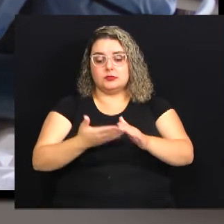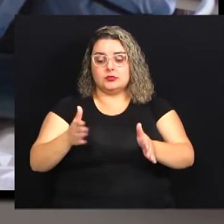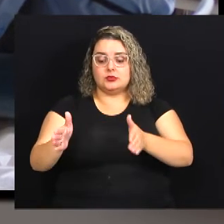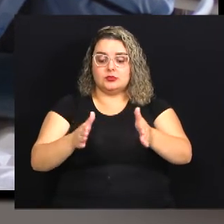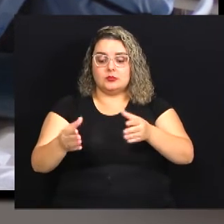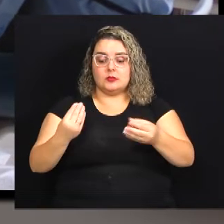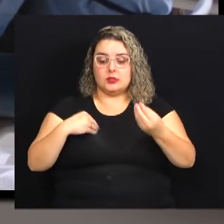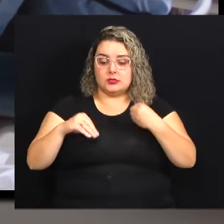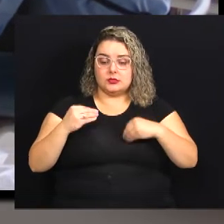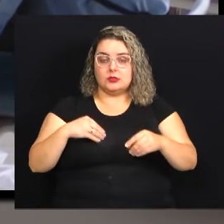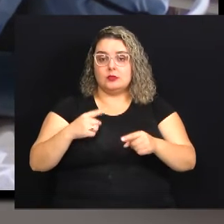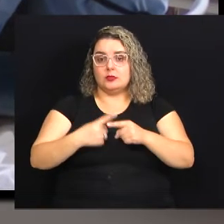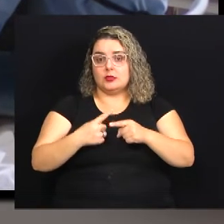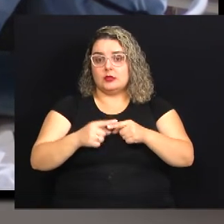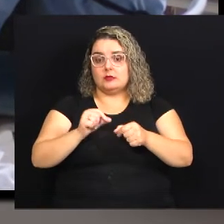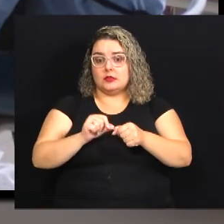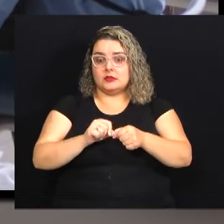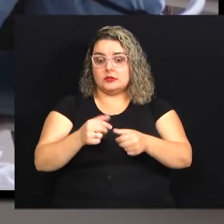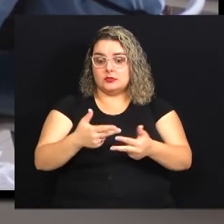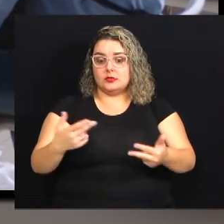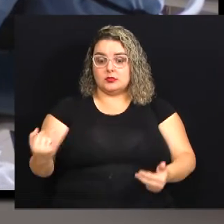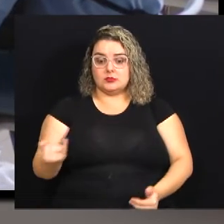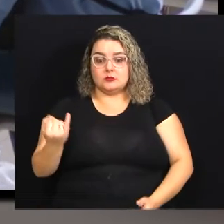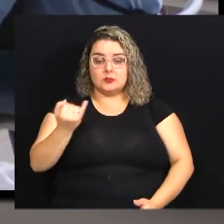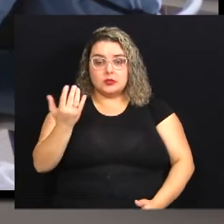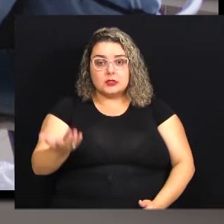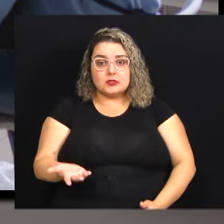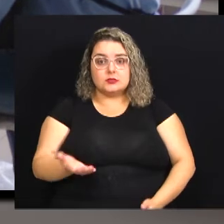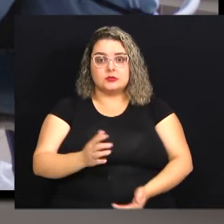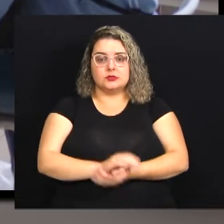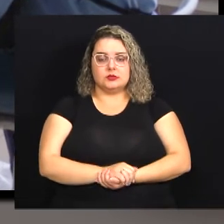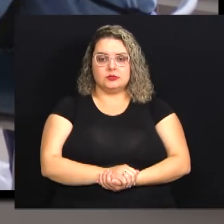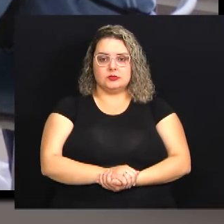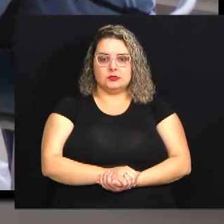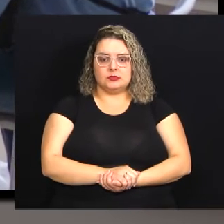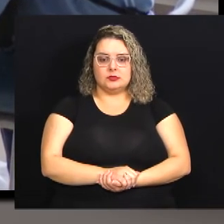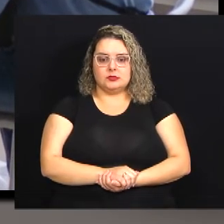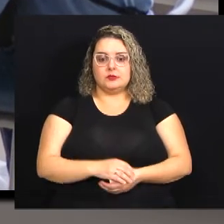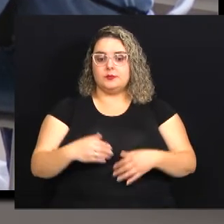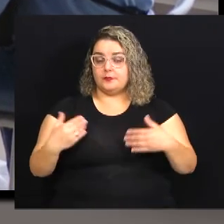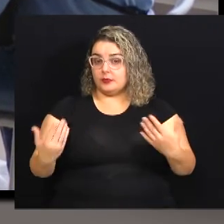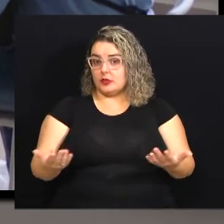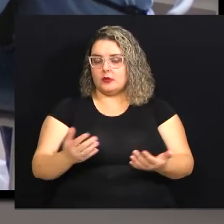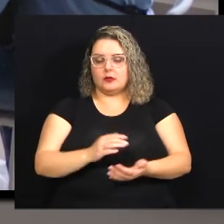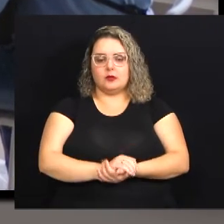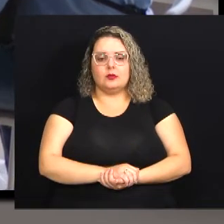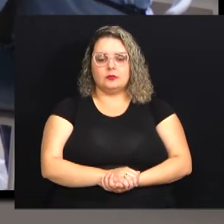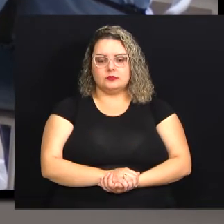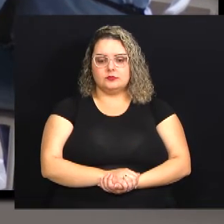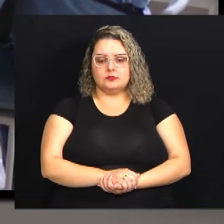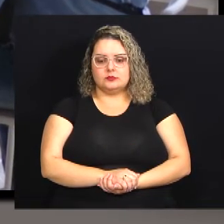quadro depressivo, porque ela está fazendo alguma coisa interessante, né? Então,